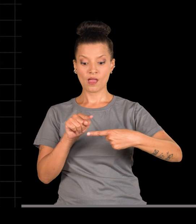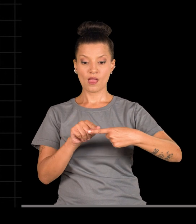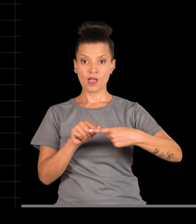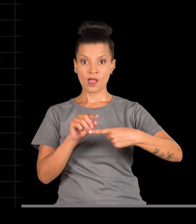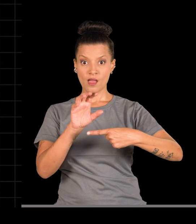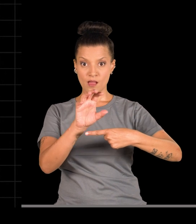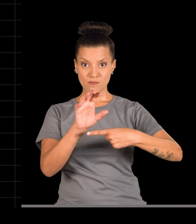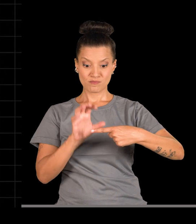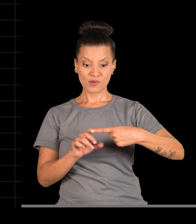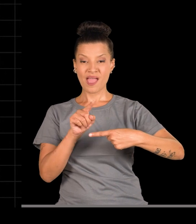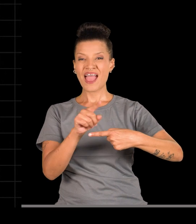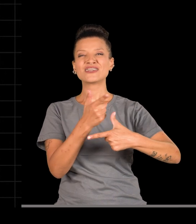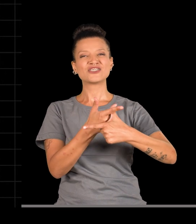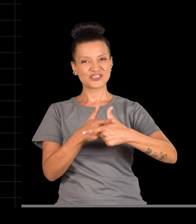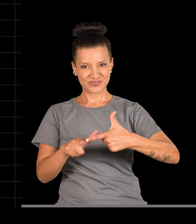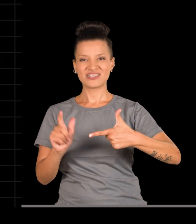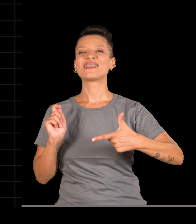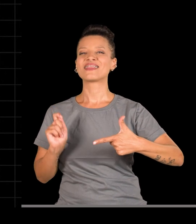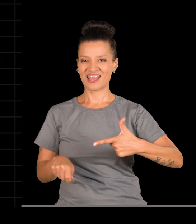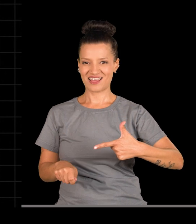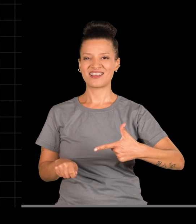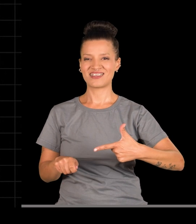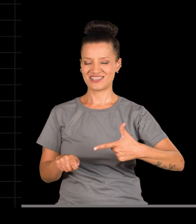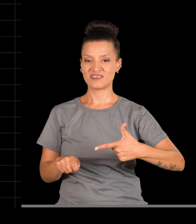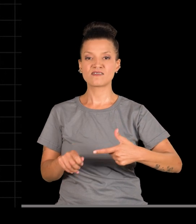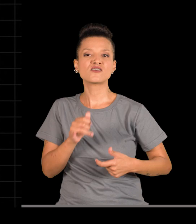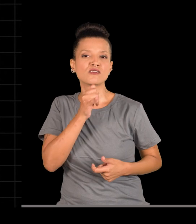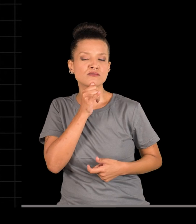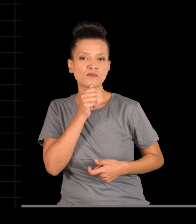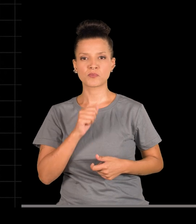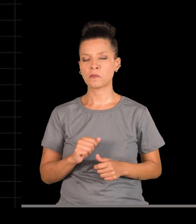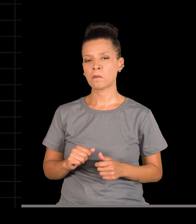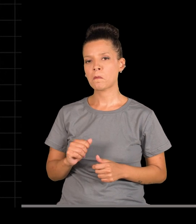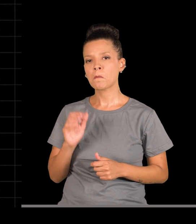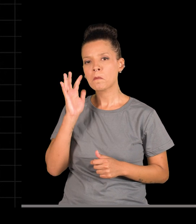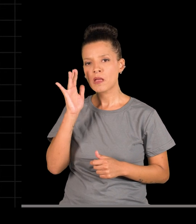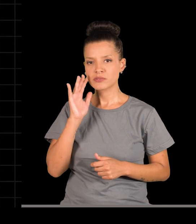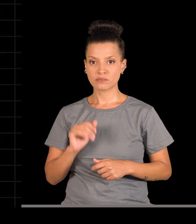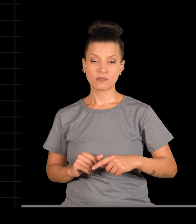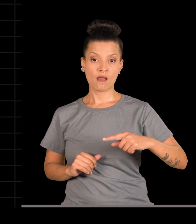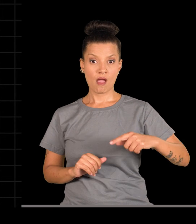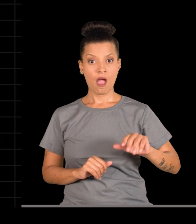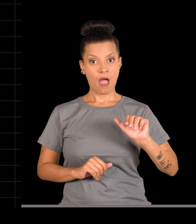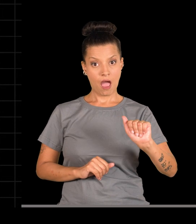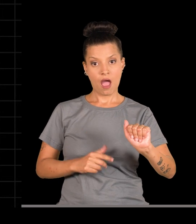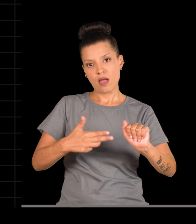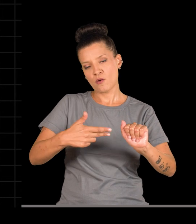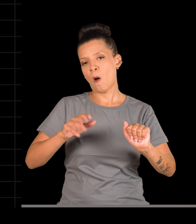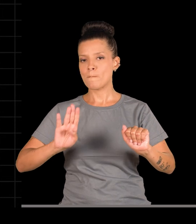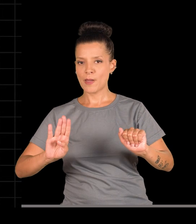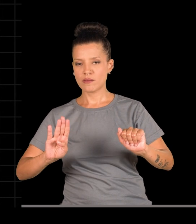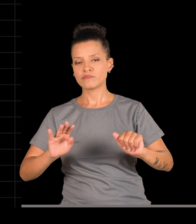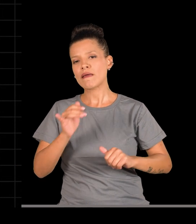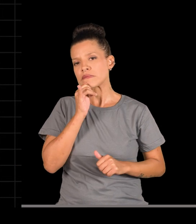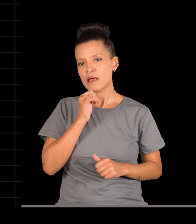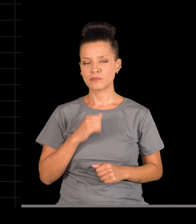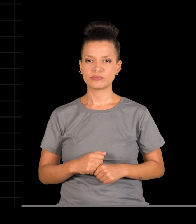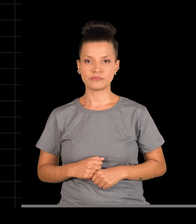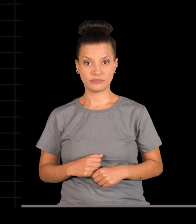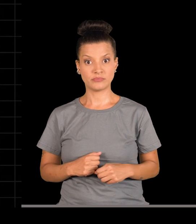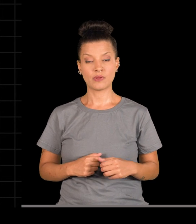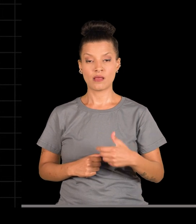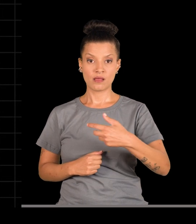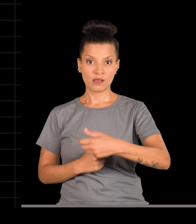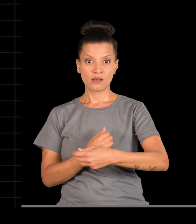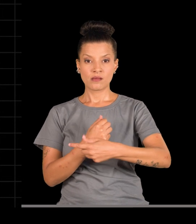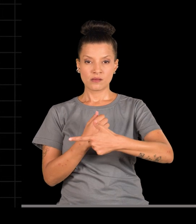um múltiplo do denominador. É isso que significa o K vezes B, né? Porque imagina, por exemplo, ali, que eu poderia ter o caso em que A é igual a B, e aí